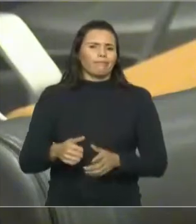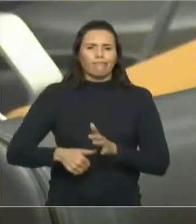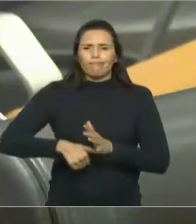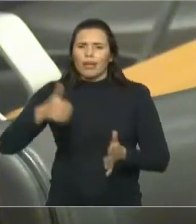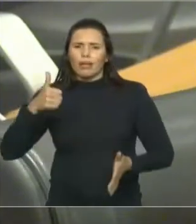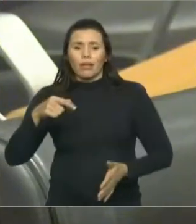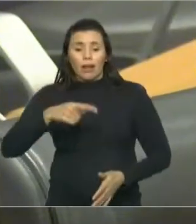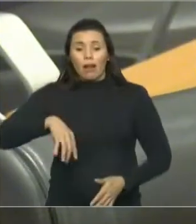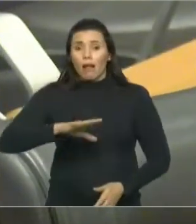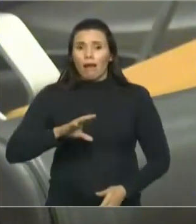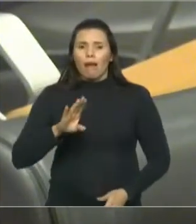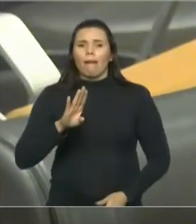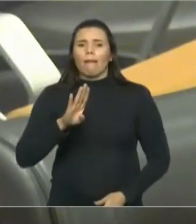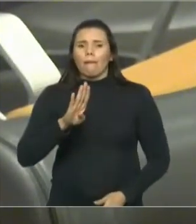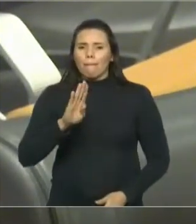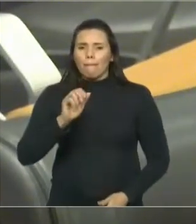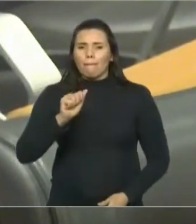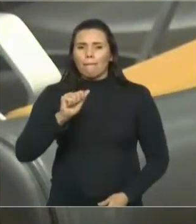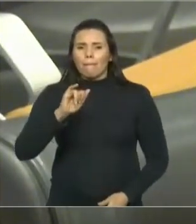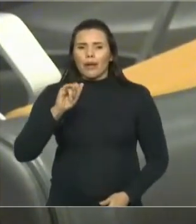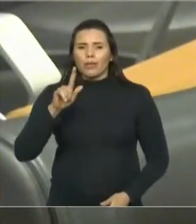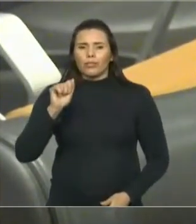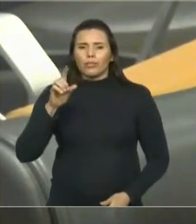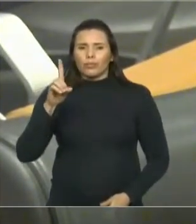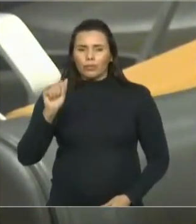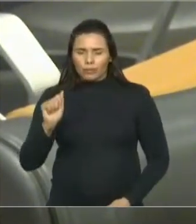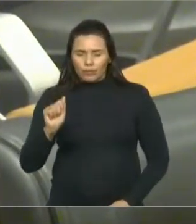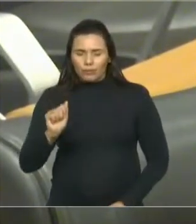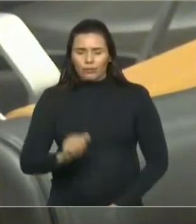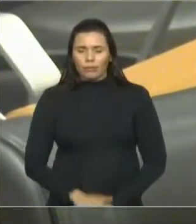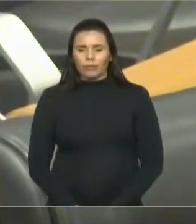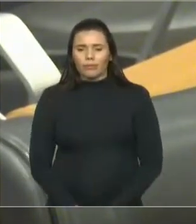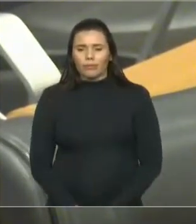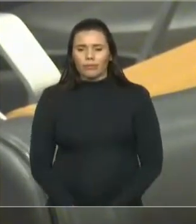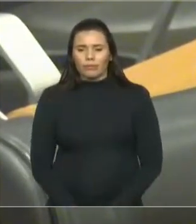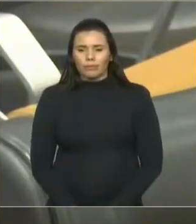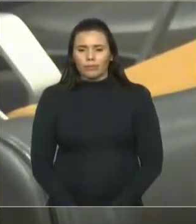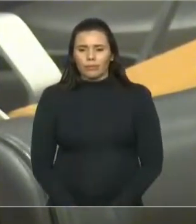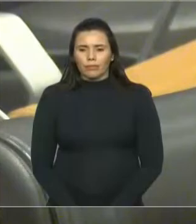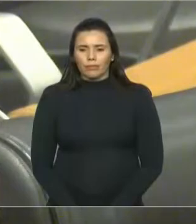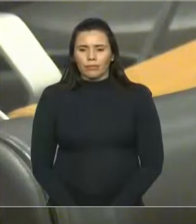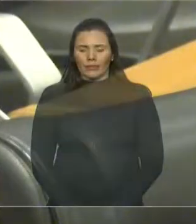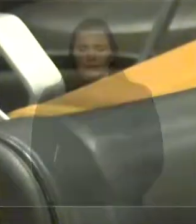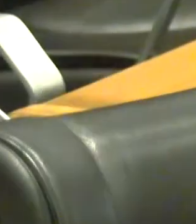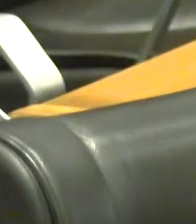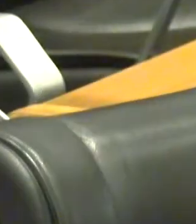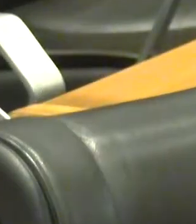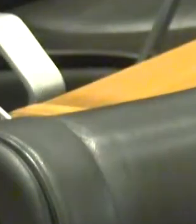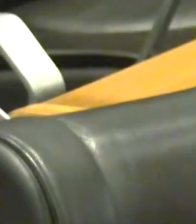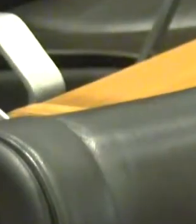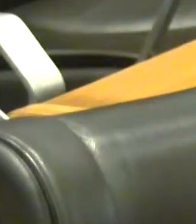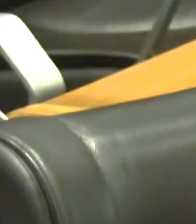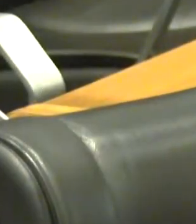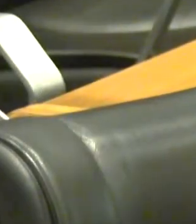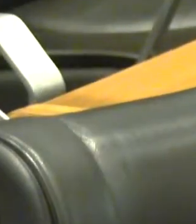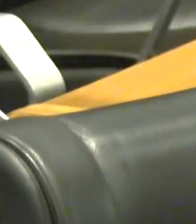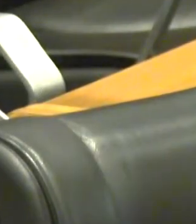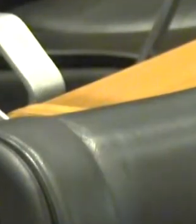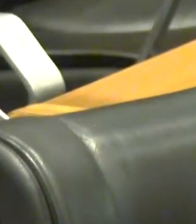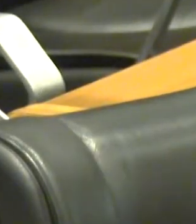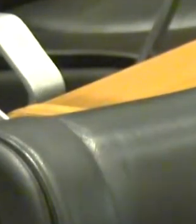governador Flávio Dino e a sua gestão, frente à Secretaria do Estado da Saúde, acabou com a peregrinação